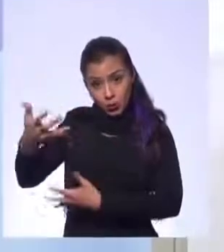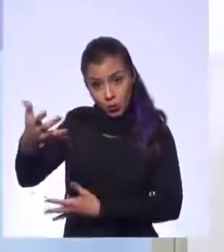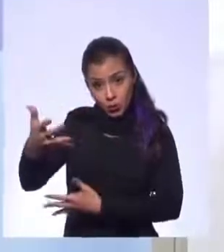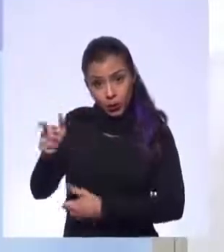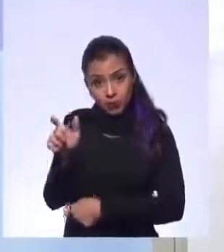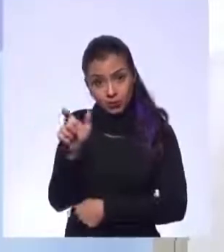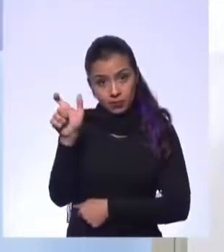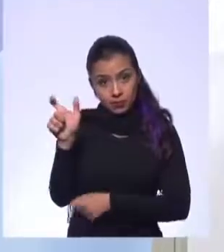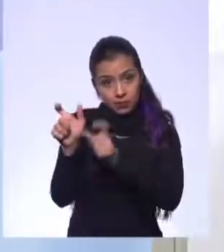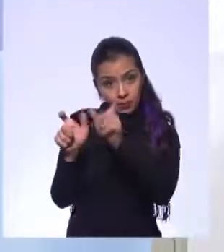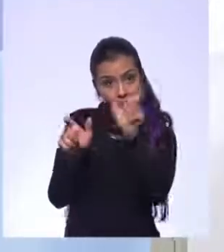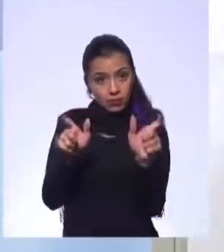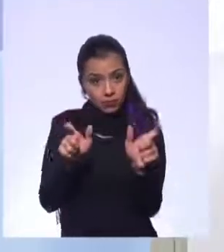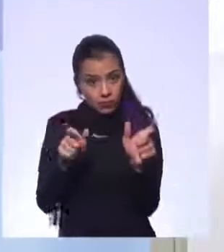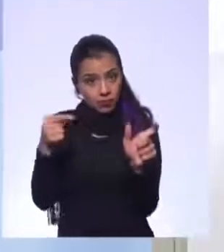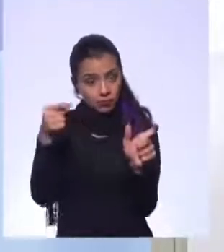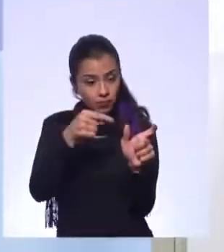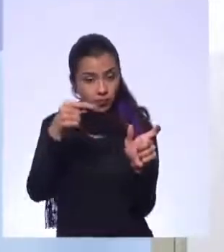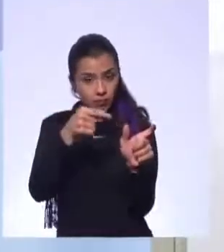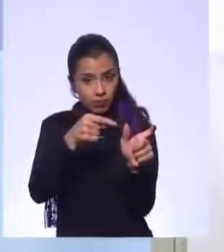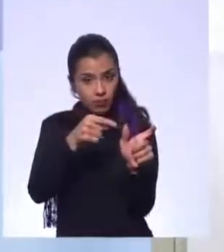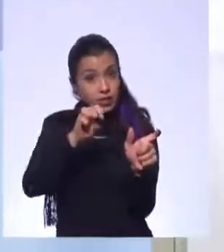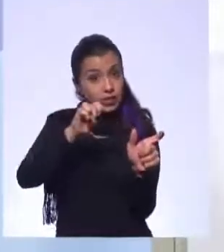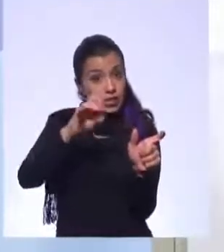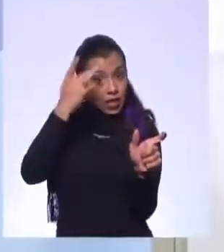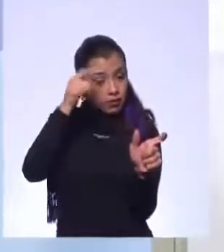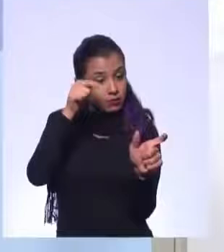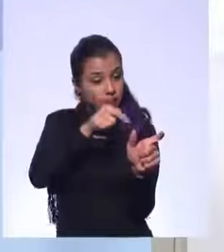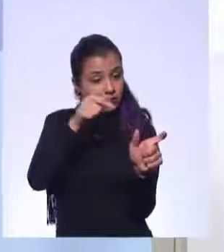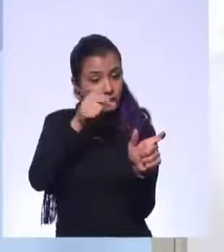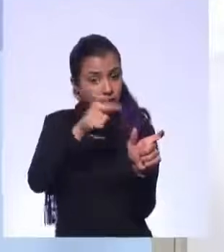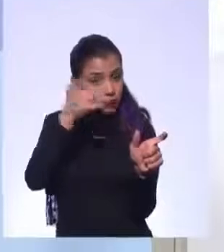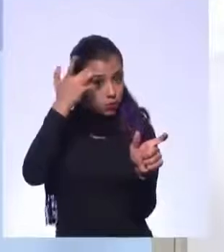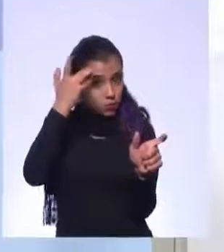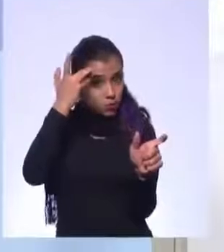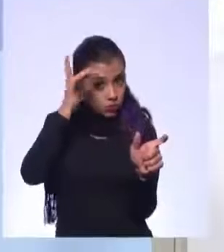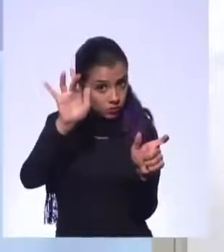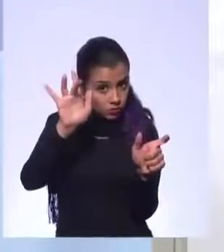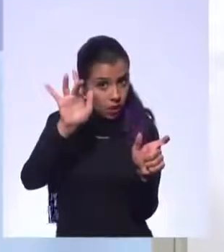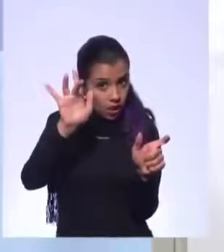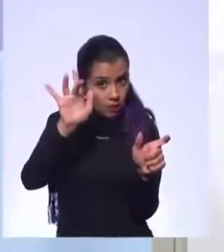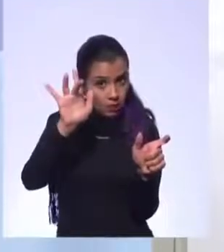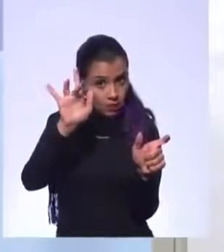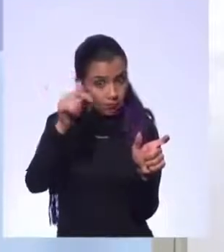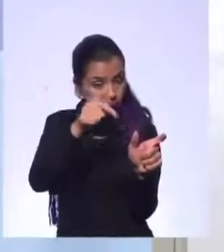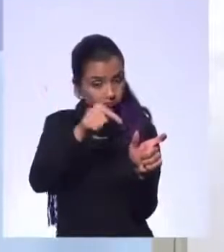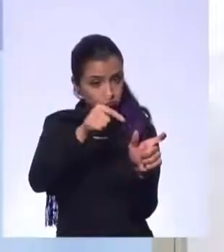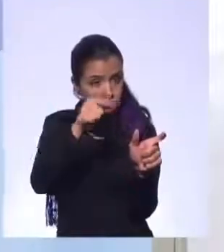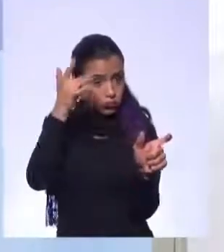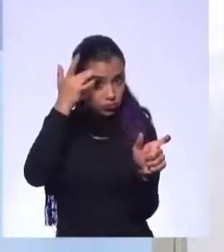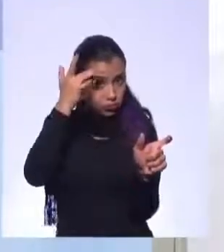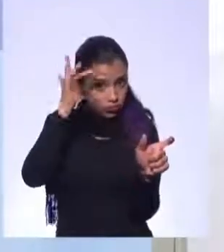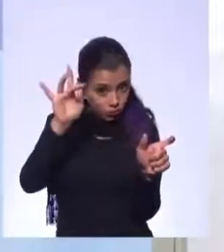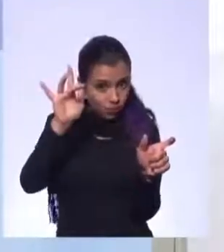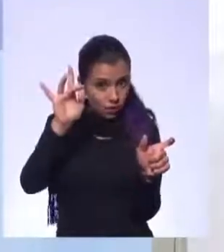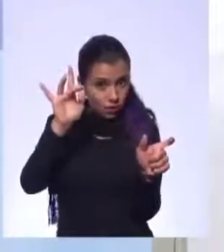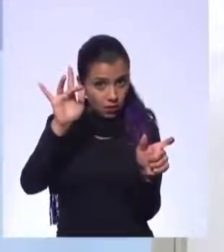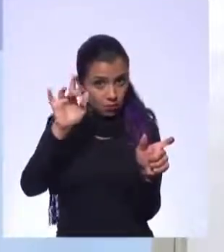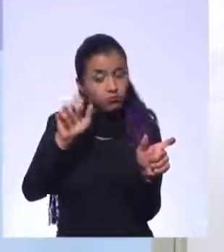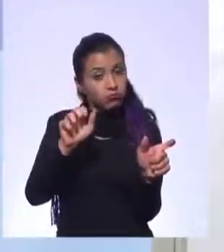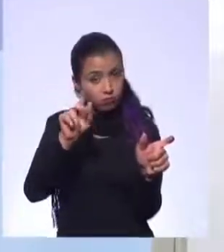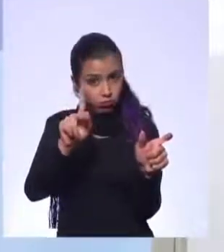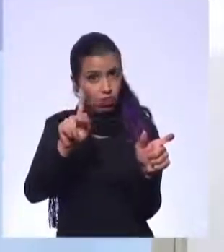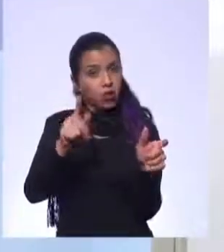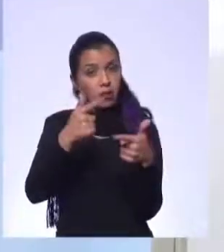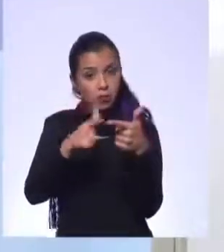completar ali. Não tem problema se você não souber a palavra que se encaixa, tá? Até o final do bimestre, você consegue colocar uma